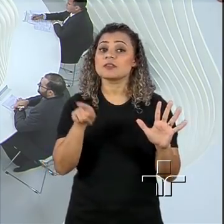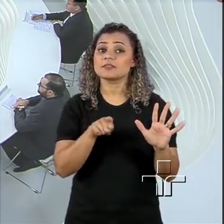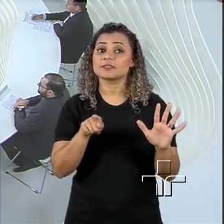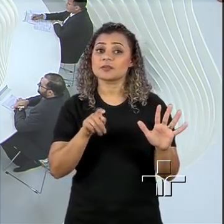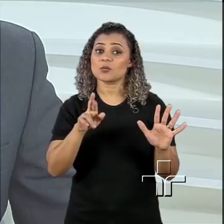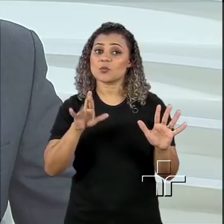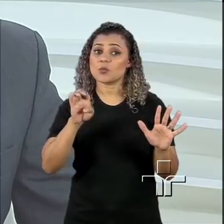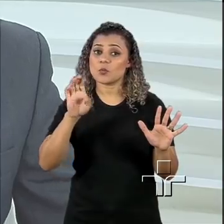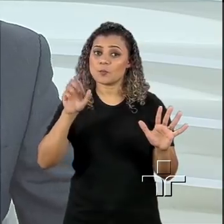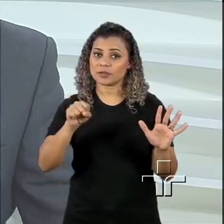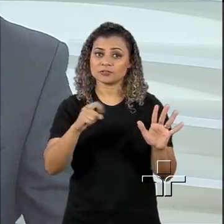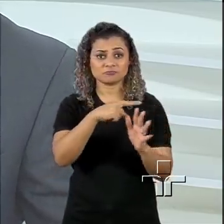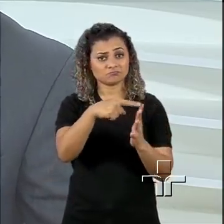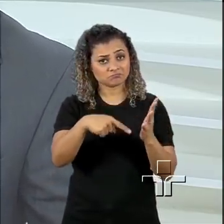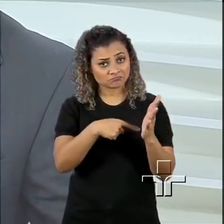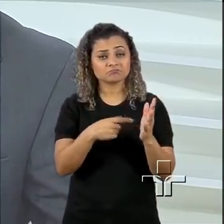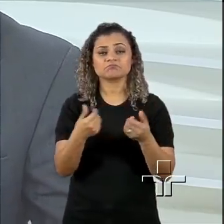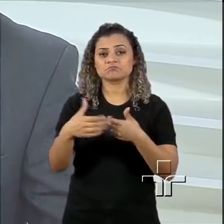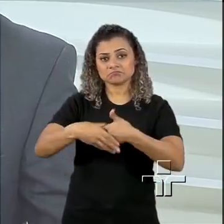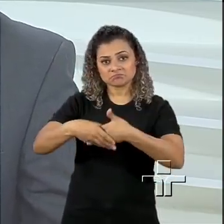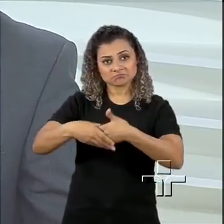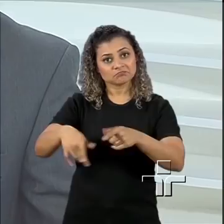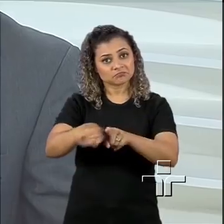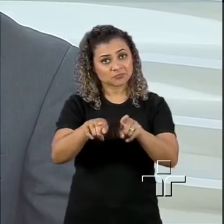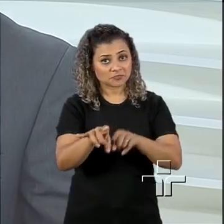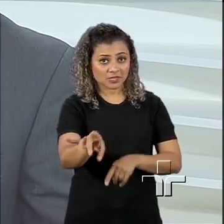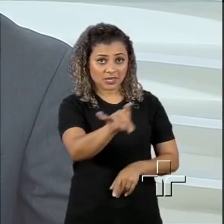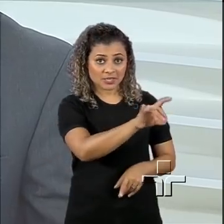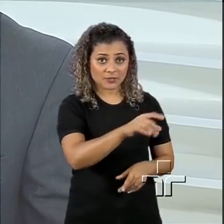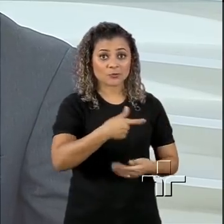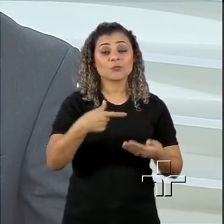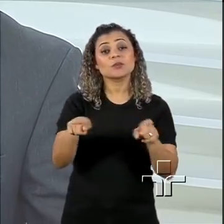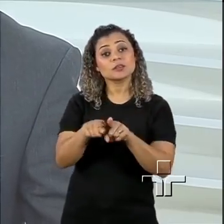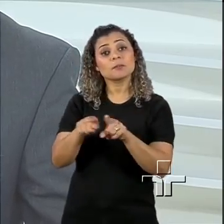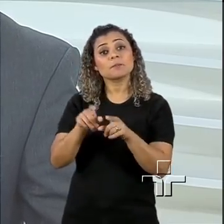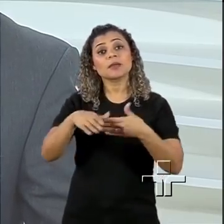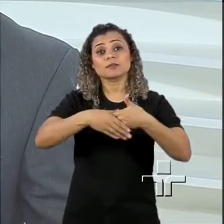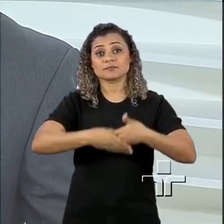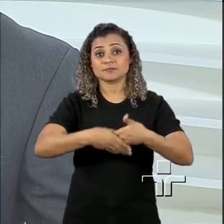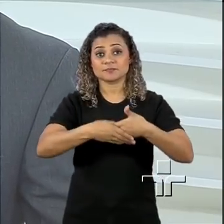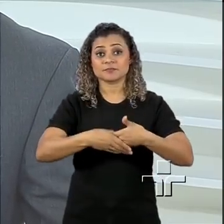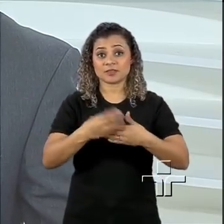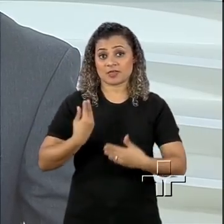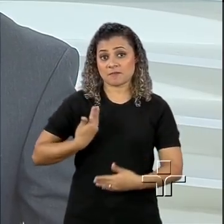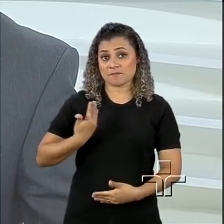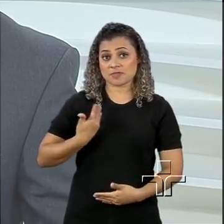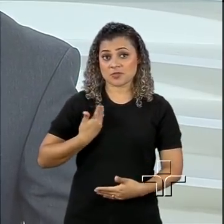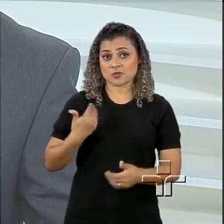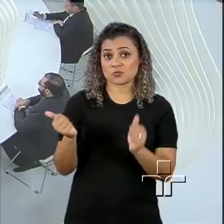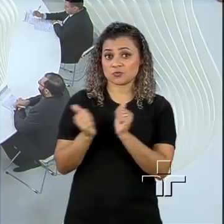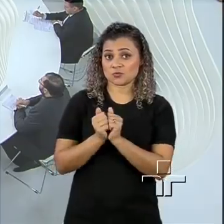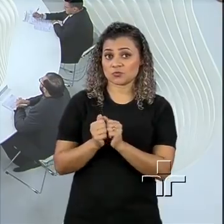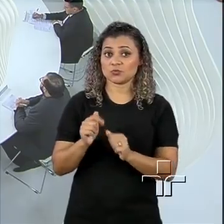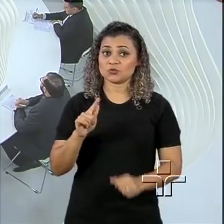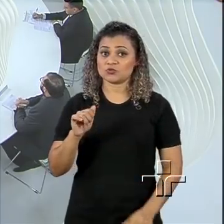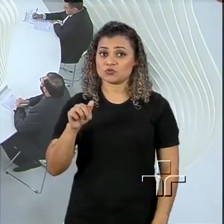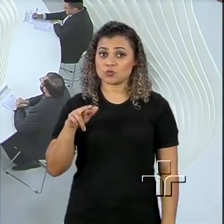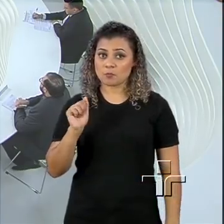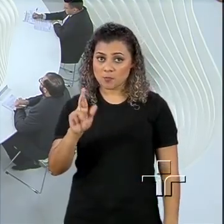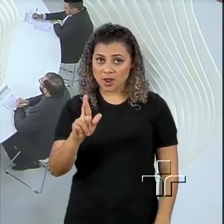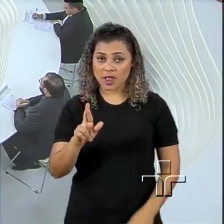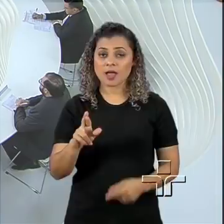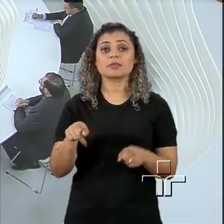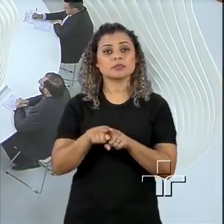Rubens Figueiredo. Quero também contar aqui, cumprimentar os meus companheiros aqui, Gilmar Tato, que